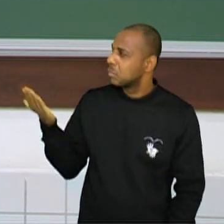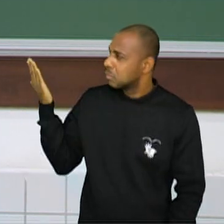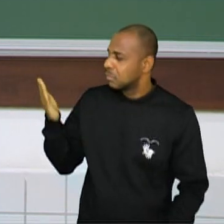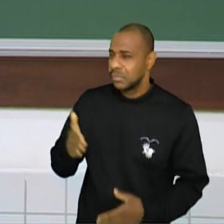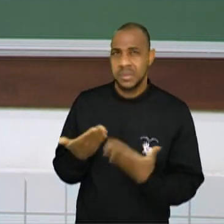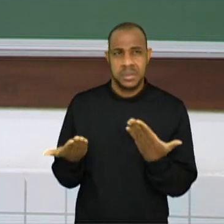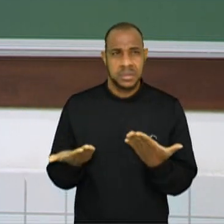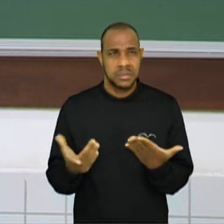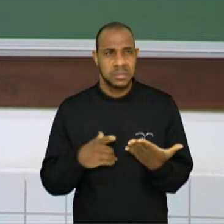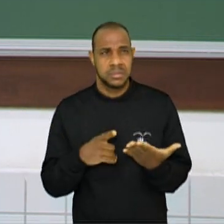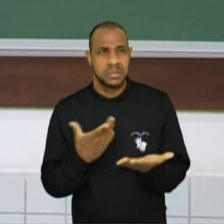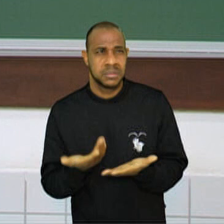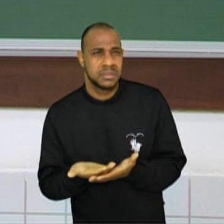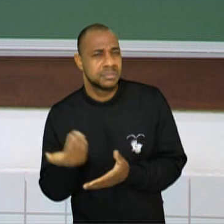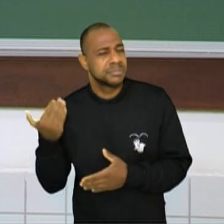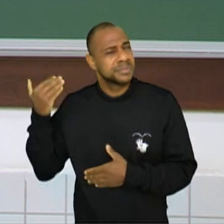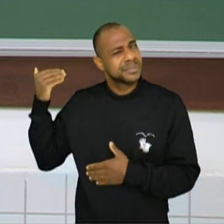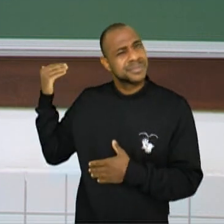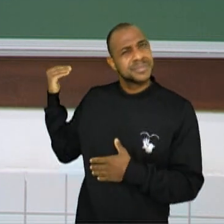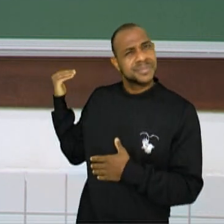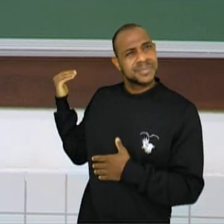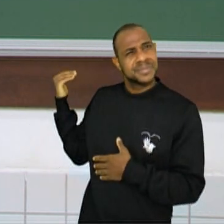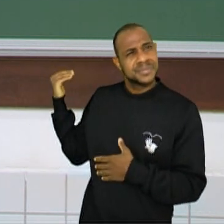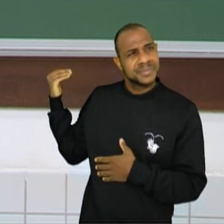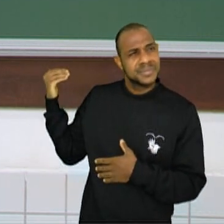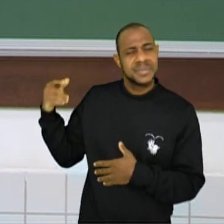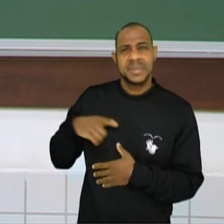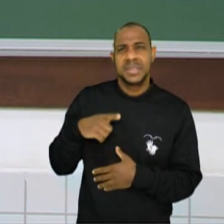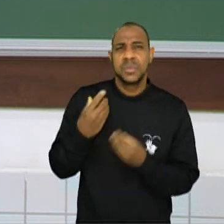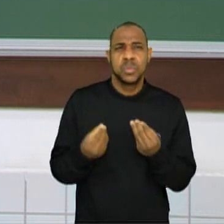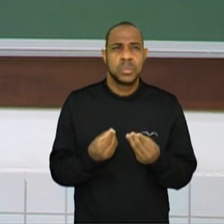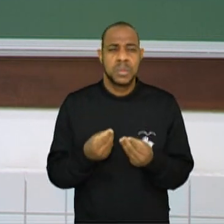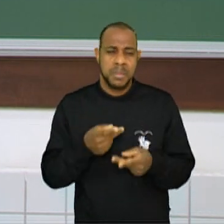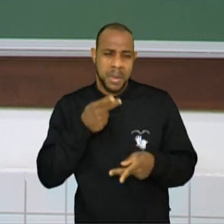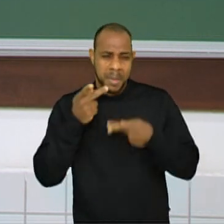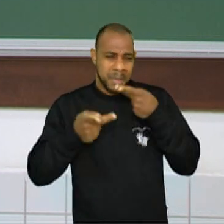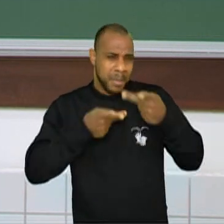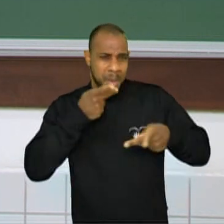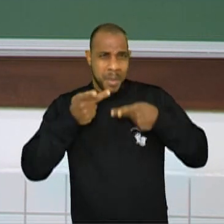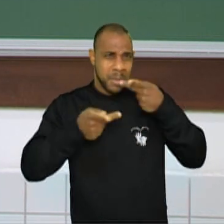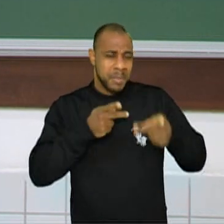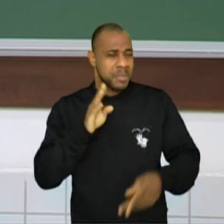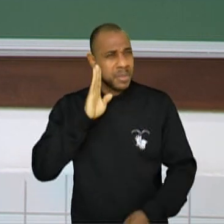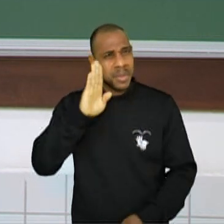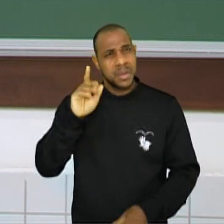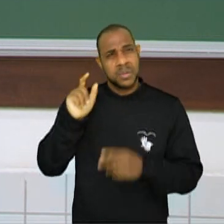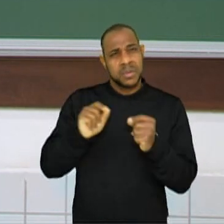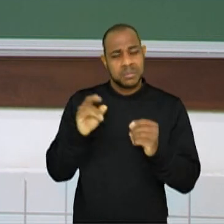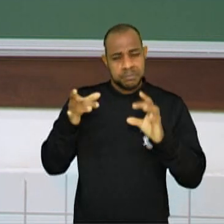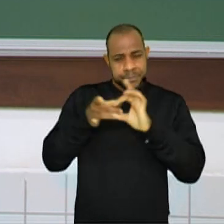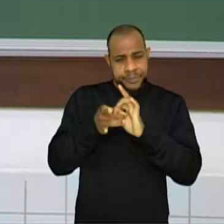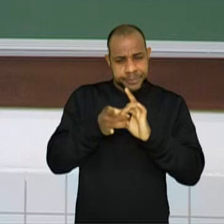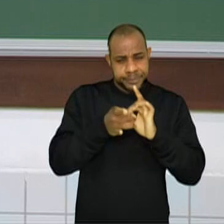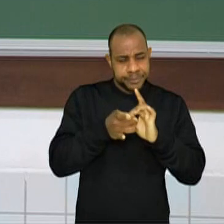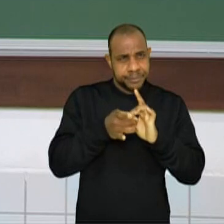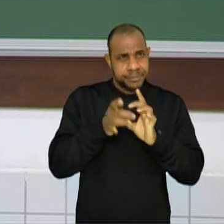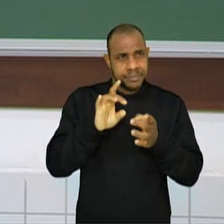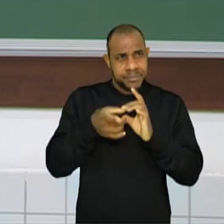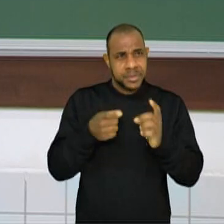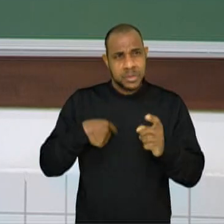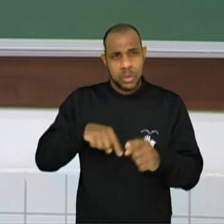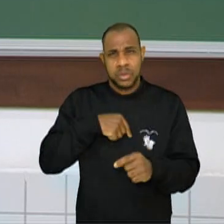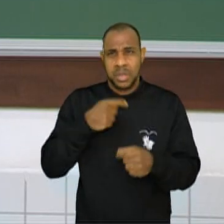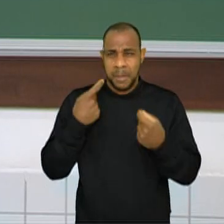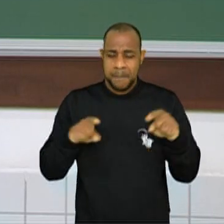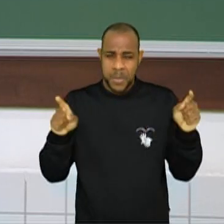aí, por exemplo, da Bossa Nova, existe uma crítica que se faz, né, essa corrente da nossa música